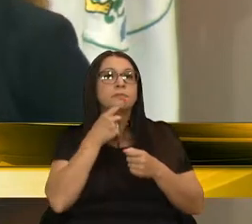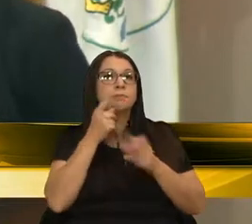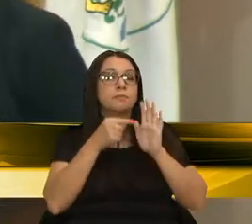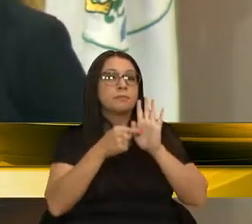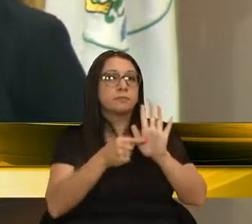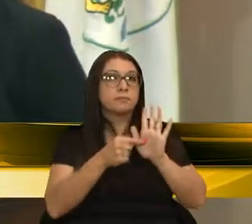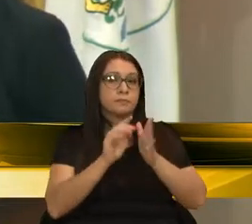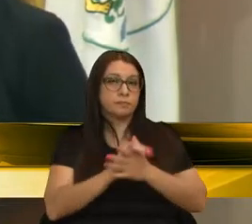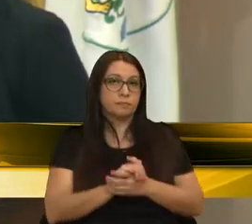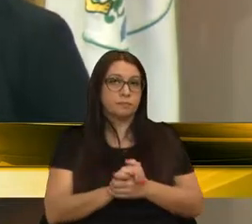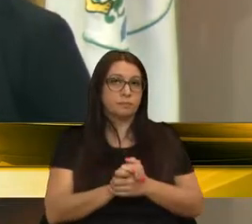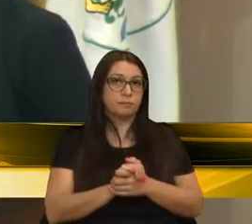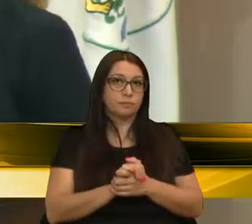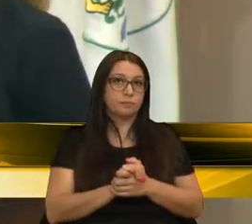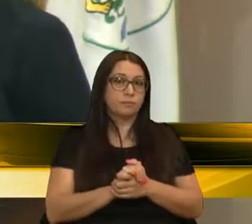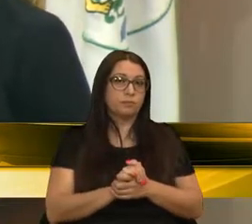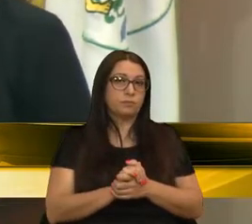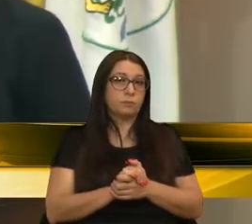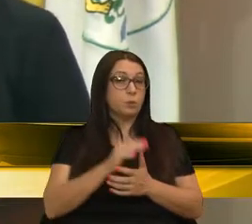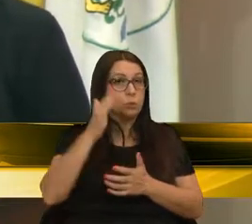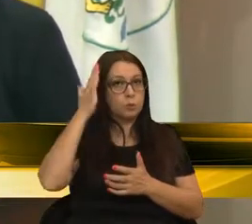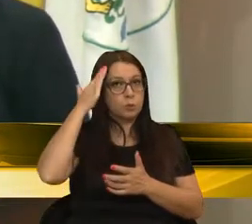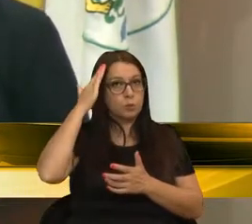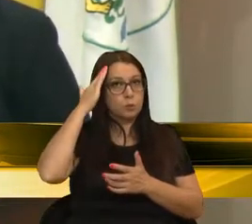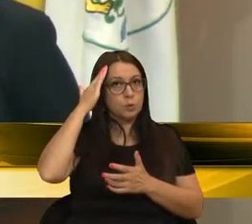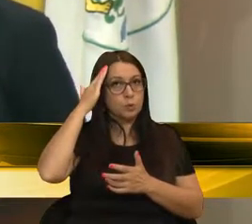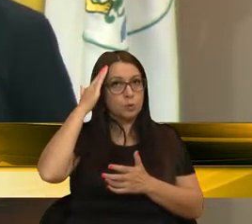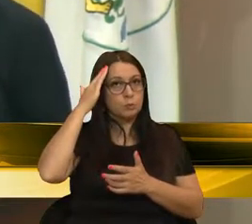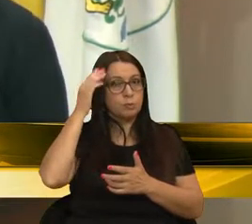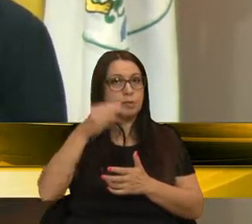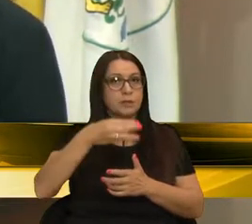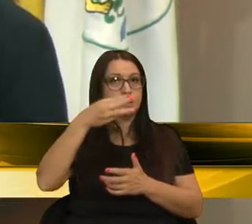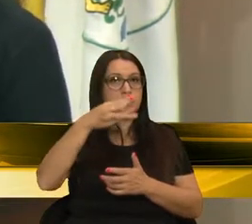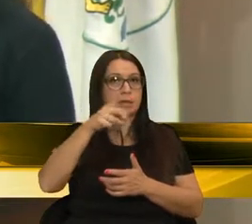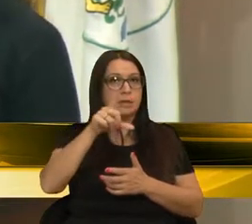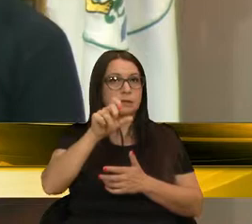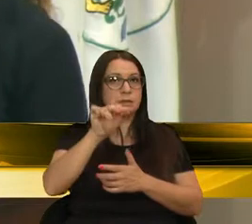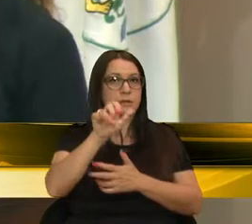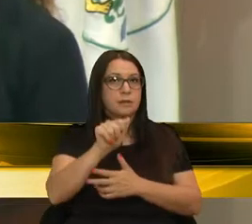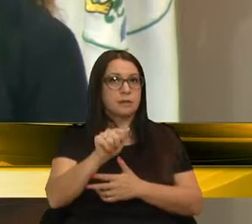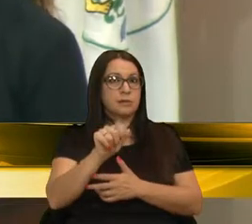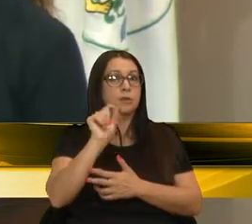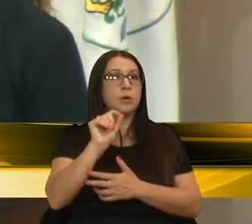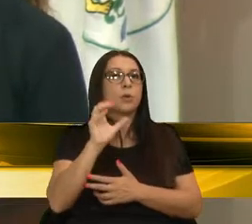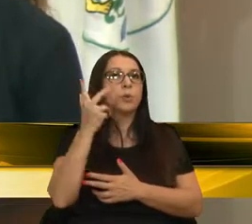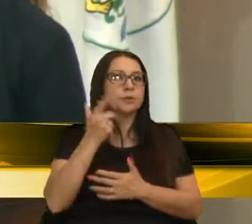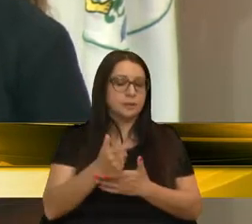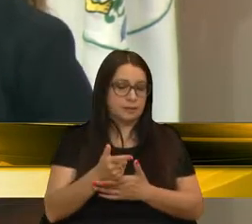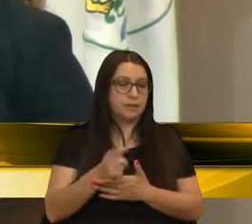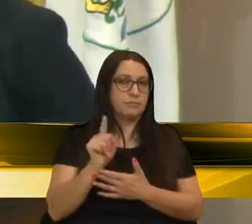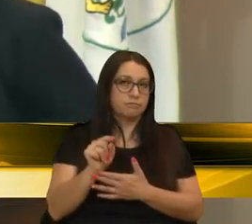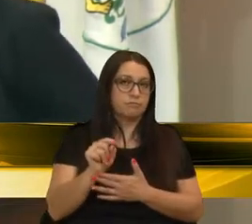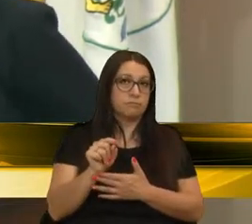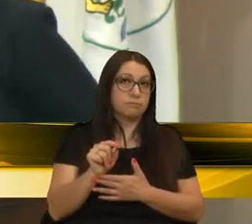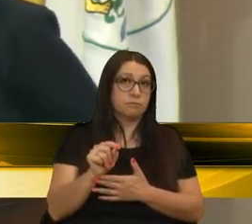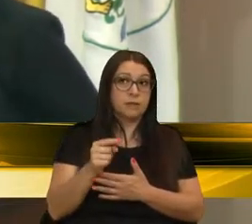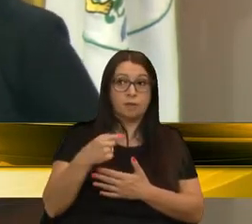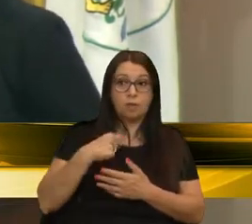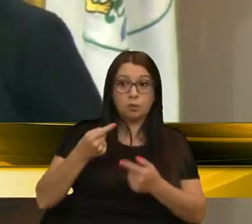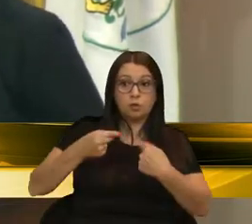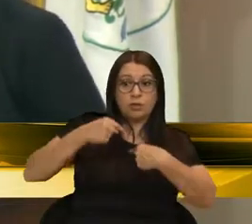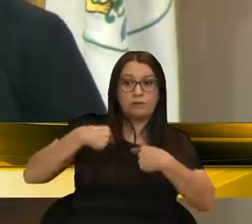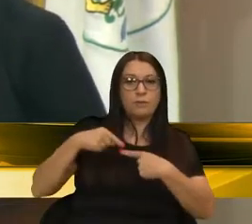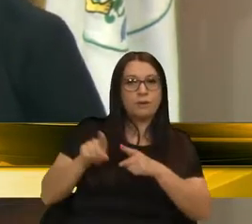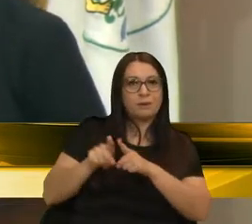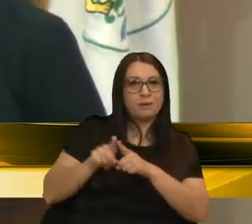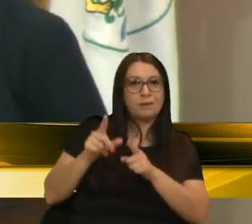para nós, o que a gente soube a respeito da Terceira Légua, o que acontece ali, né? Foi até um desafio que eu fiz